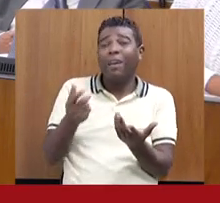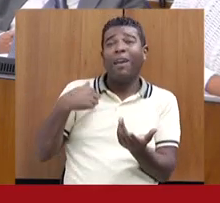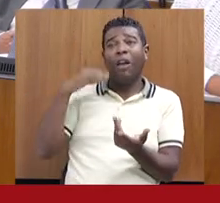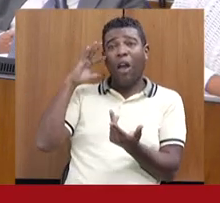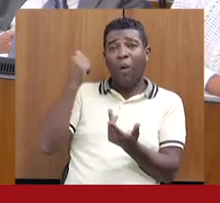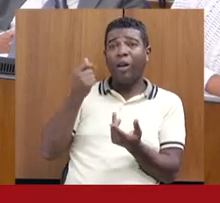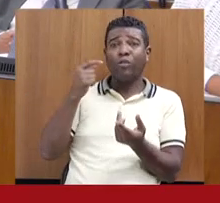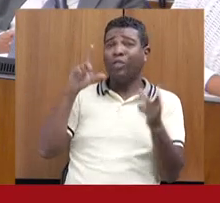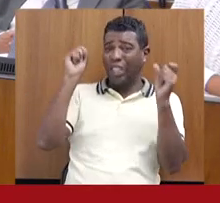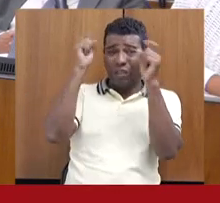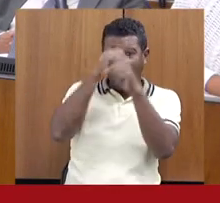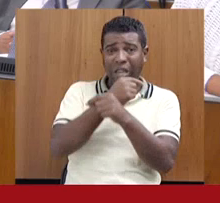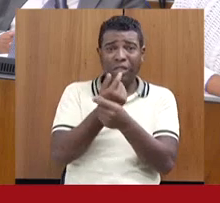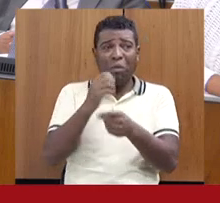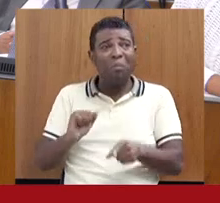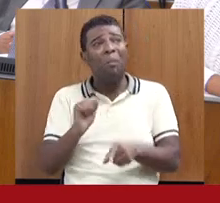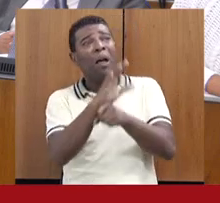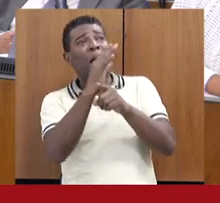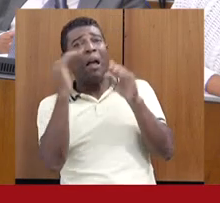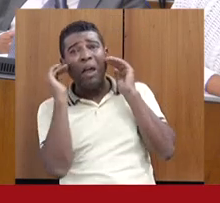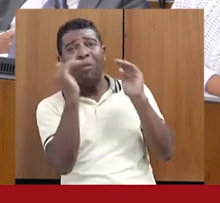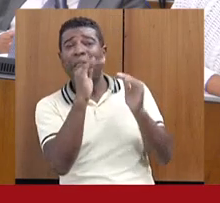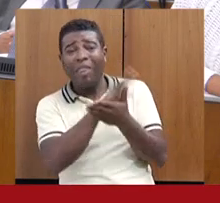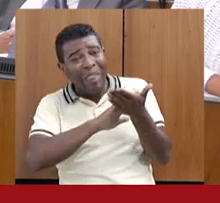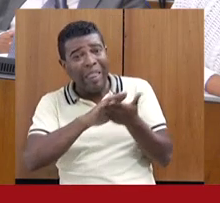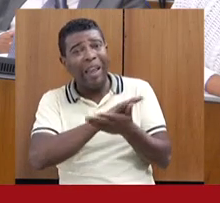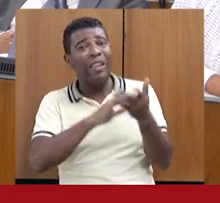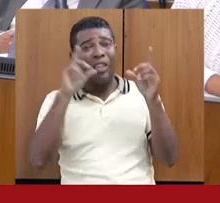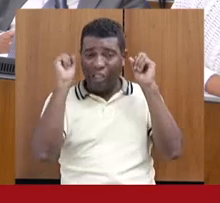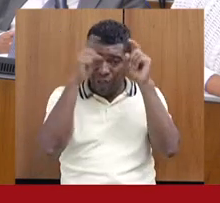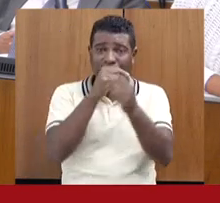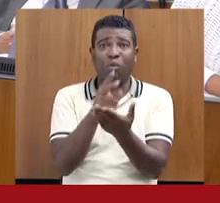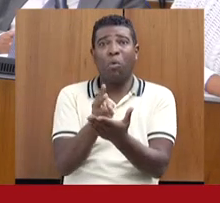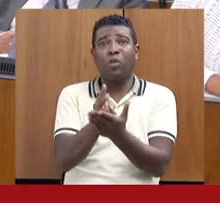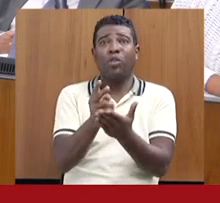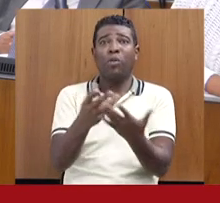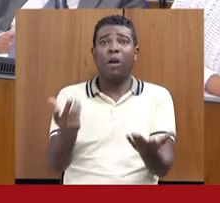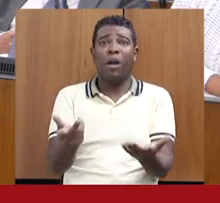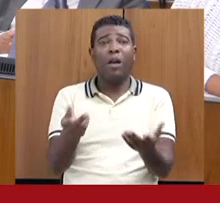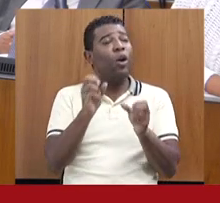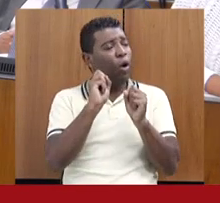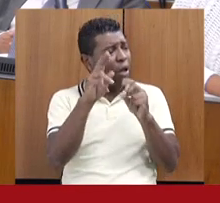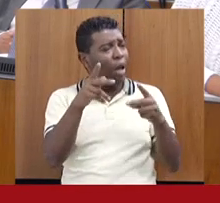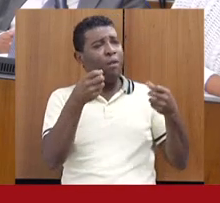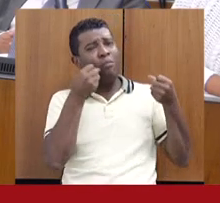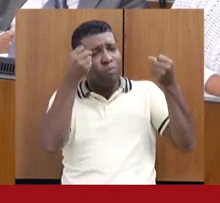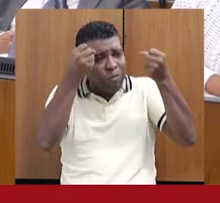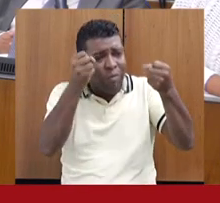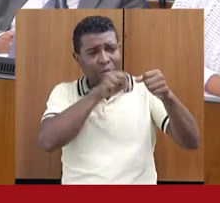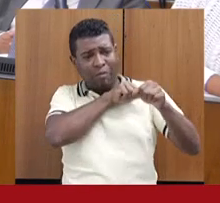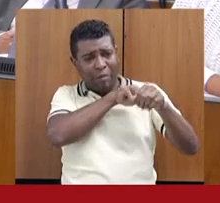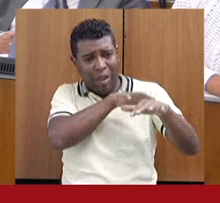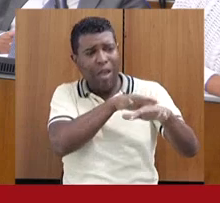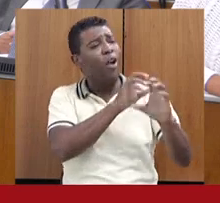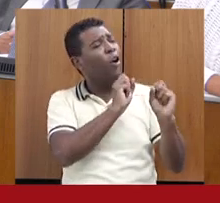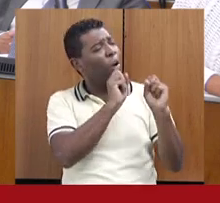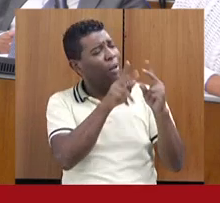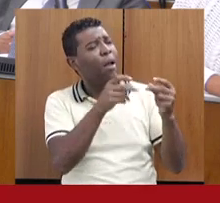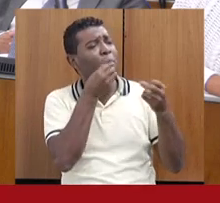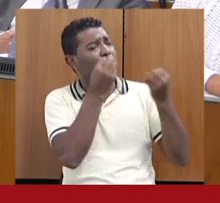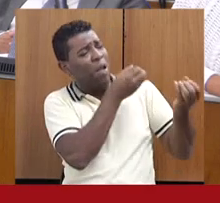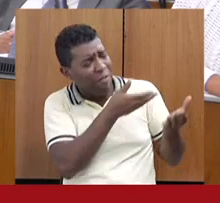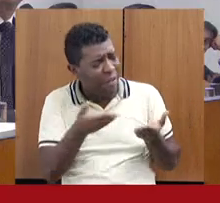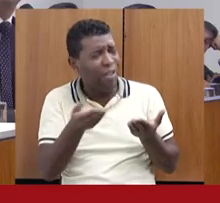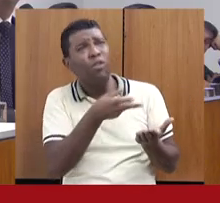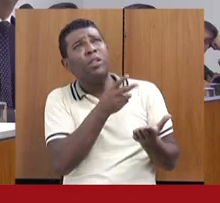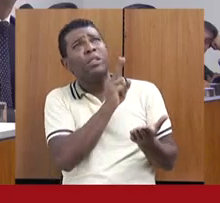de desrespeito, né, com quem está falando aqui. Sinceramente, os manifestantes, eles são muito bem-vindos, sempre foram muito bem-vindos na